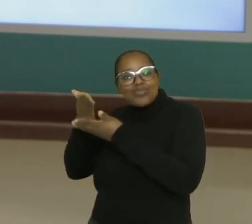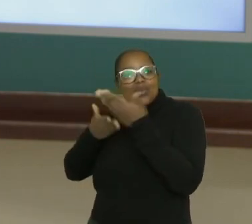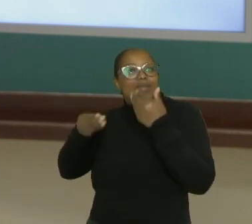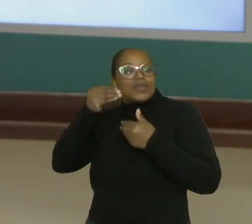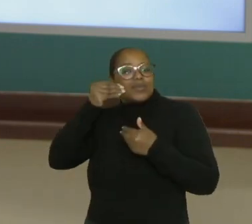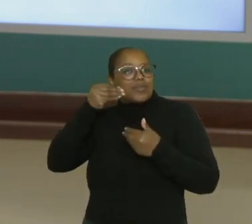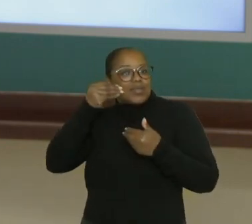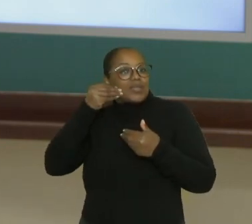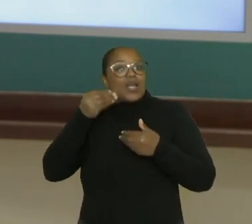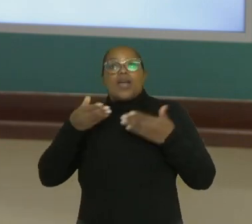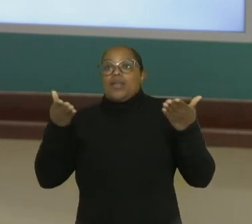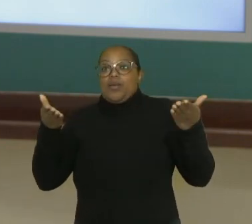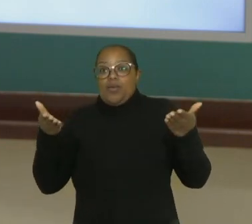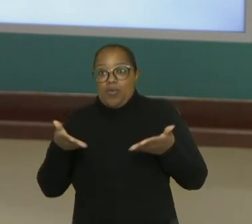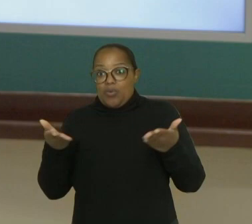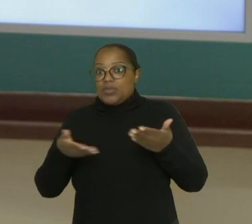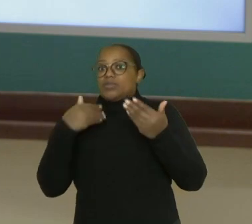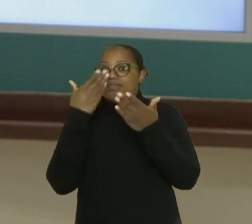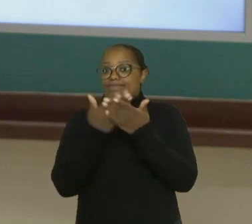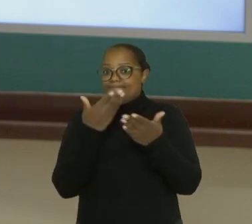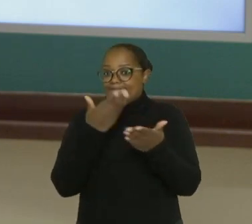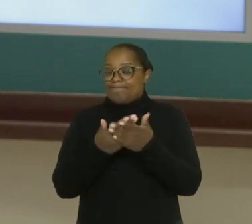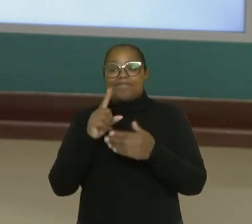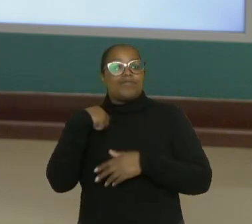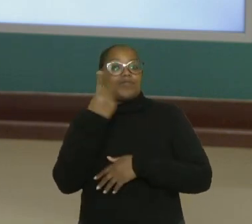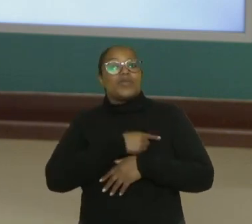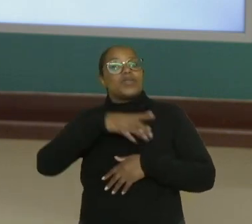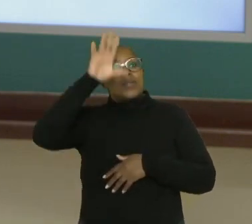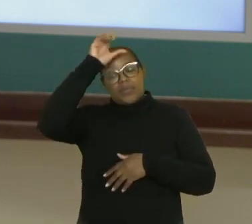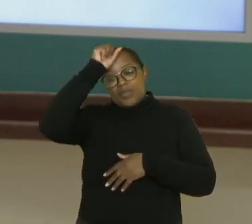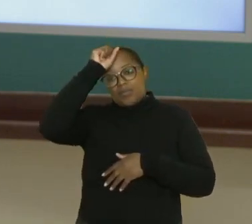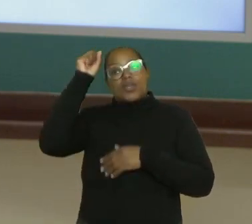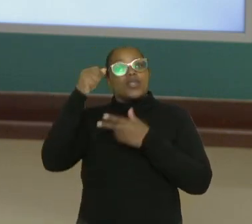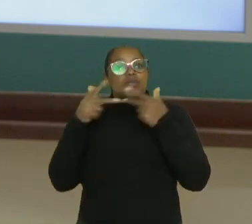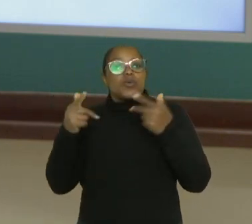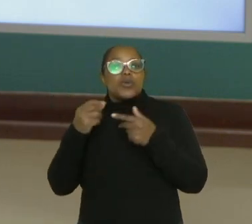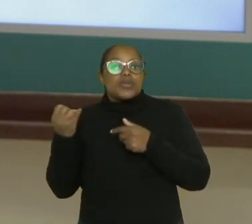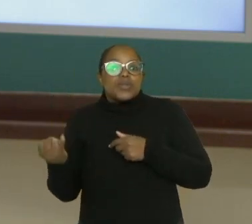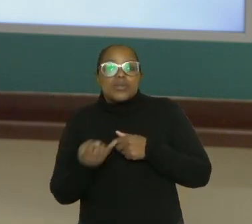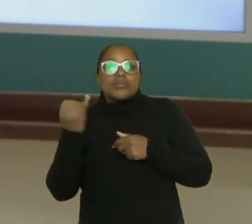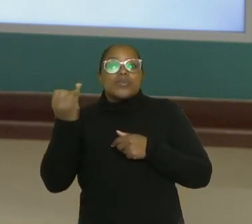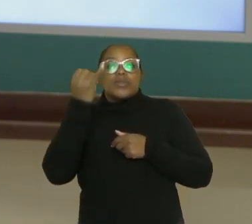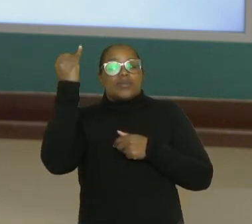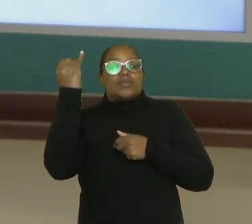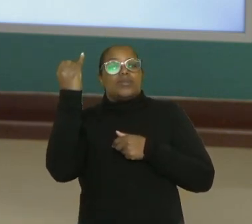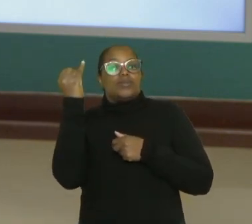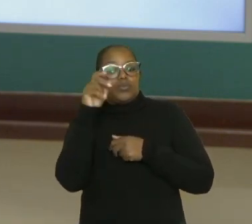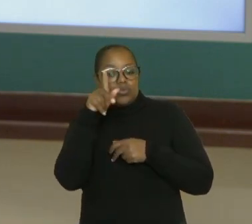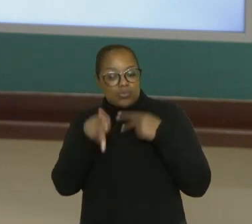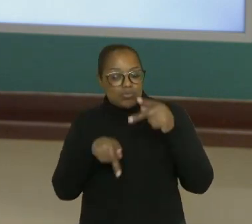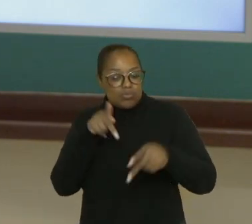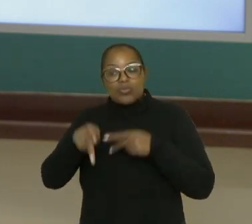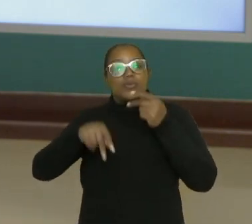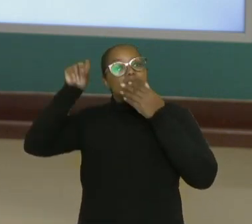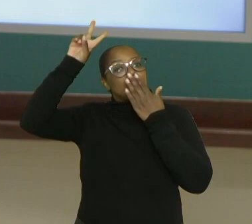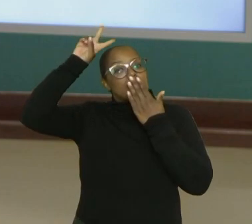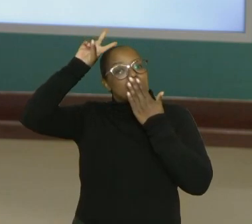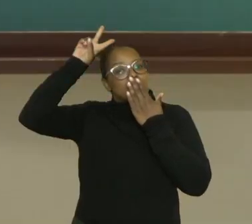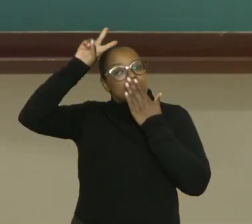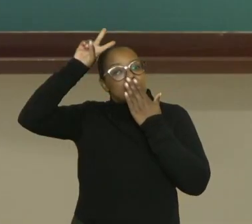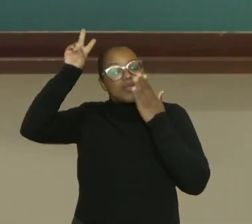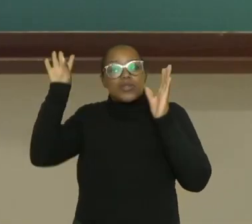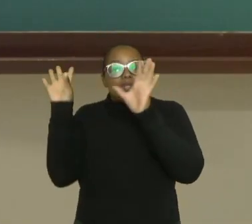professor. Então, nesta aula, nós aprendemos que os princípios éticos e os valores morais dos povos indígenas estão